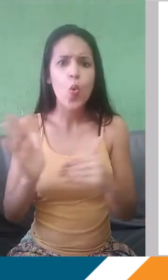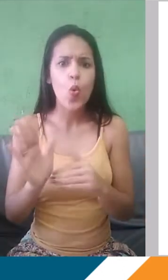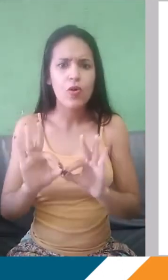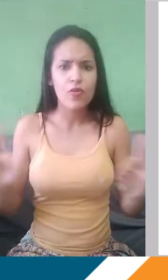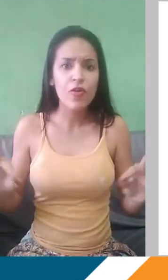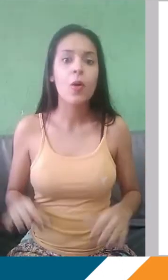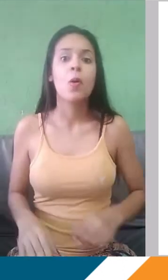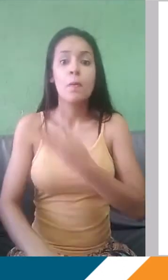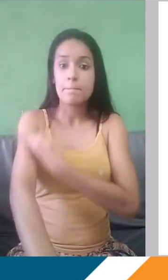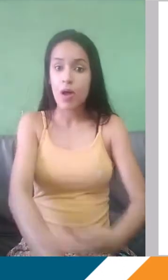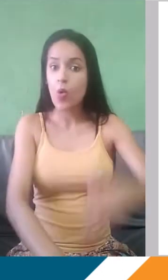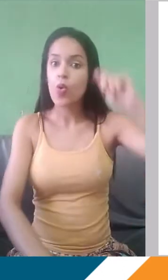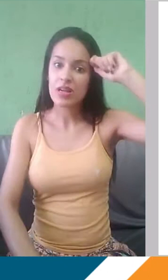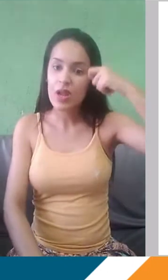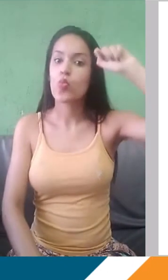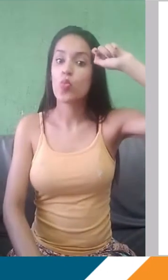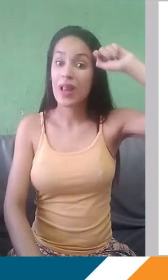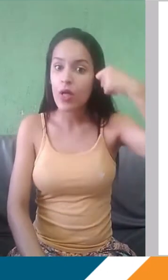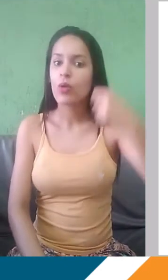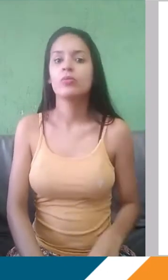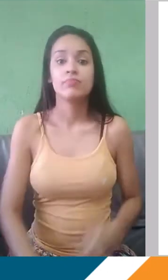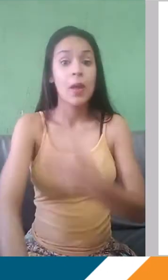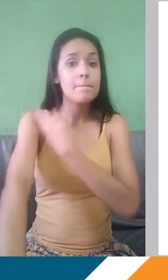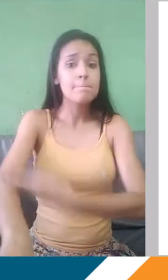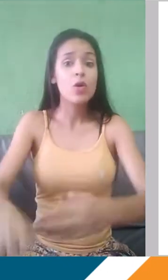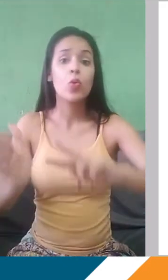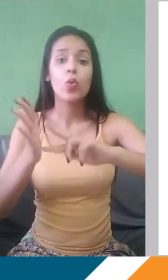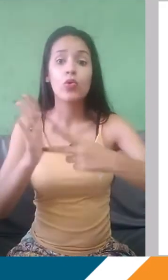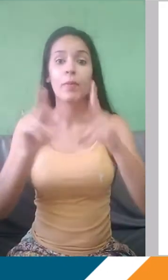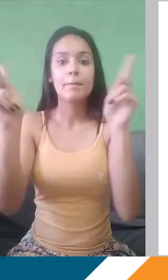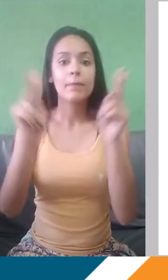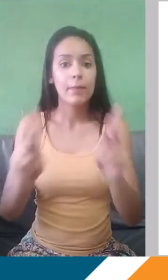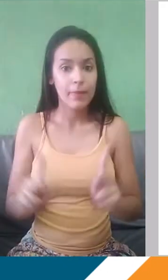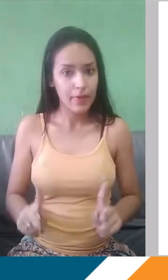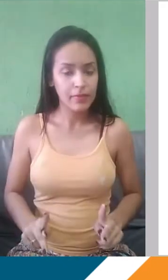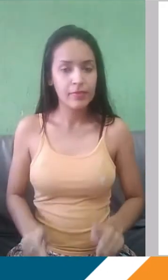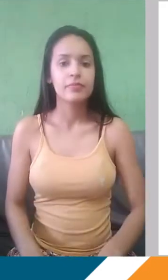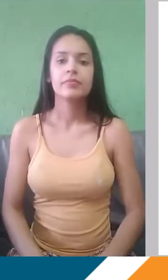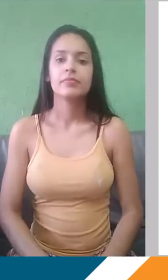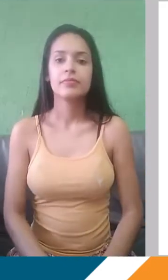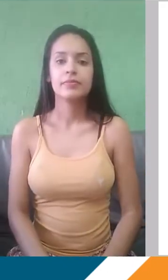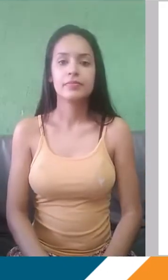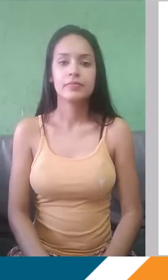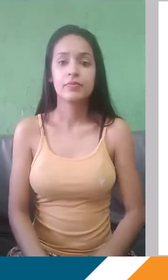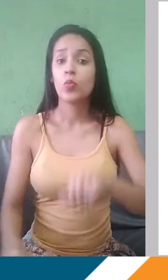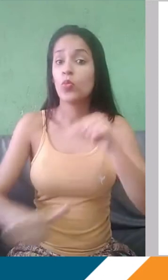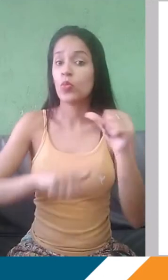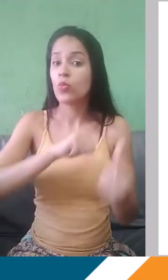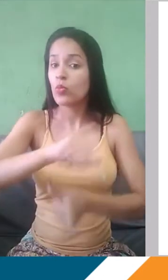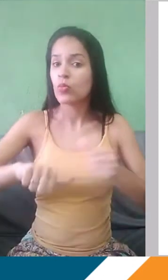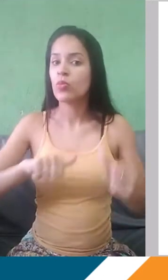verso, o branco, o negro, em que o elemento branco, que significa geralmente a paz,